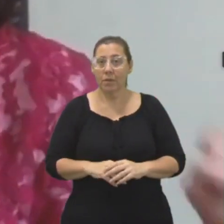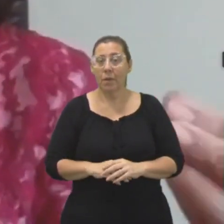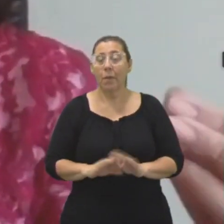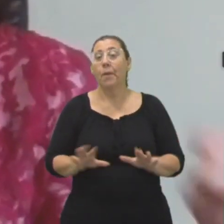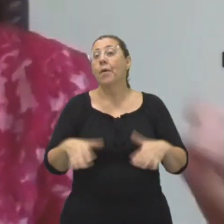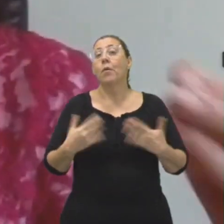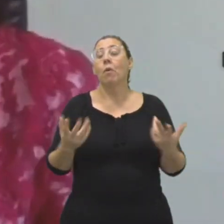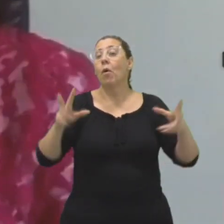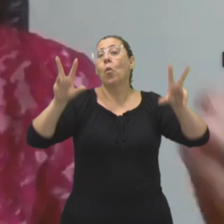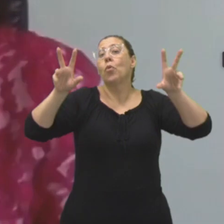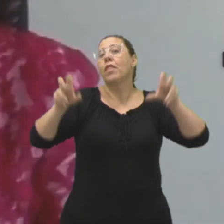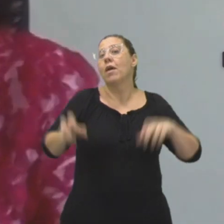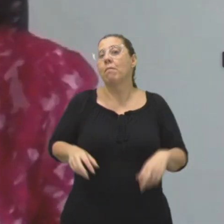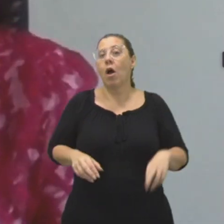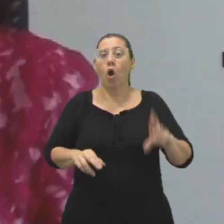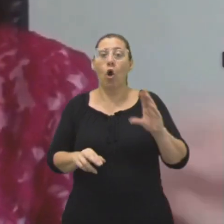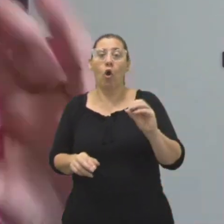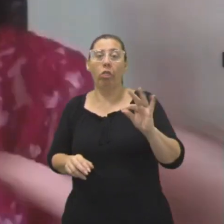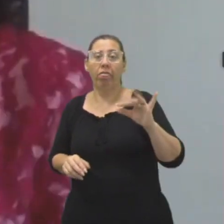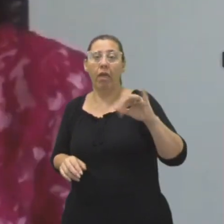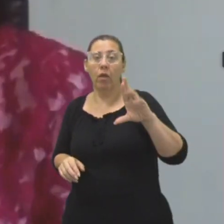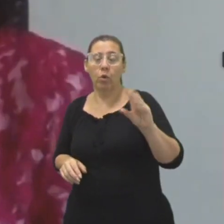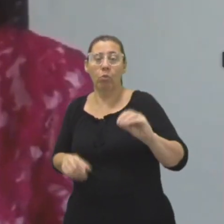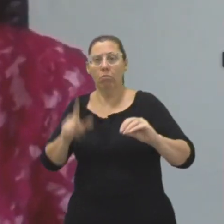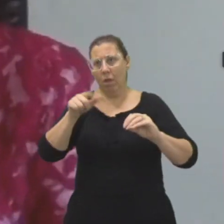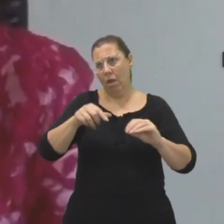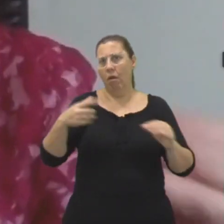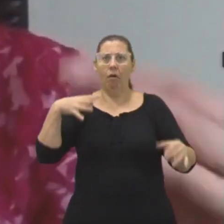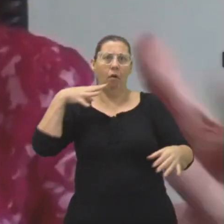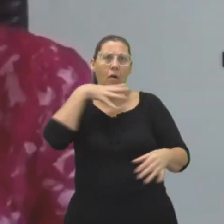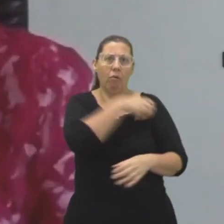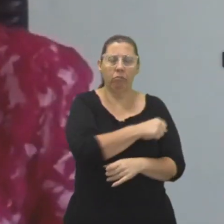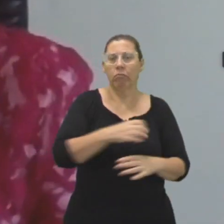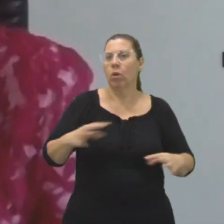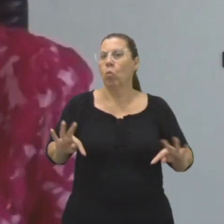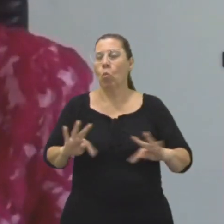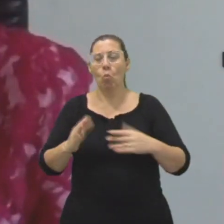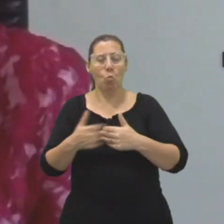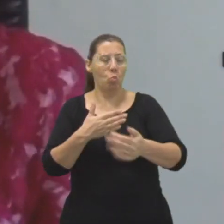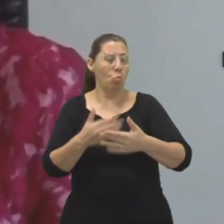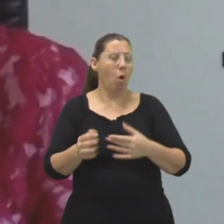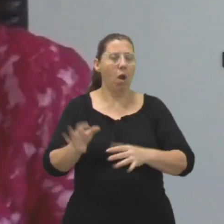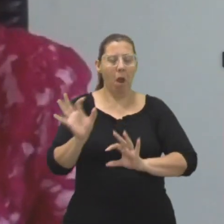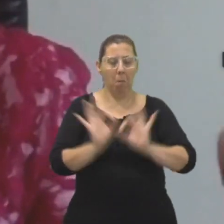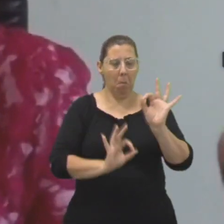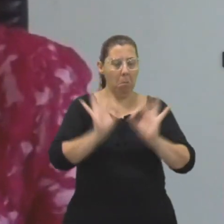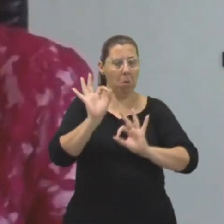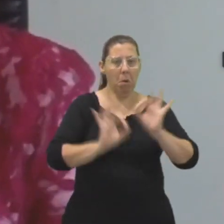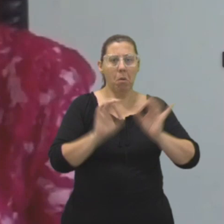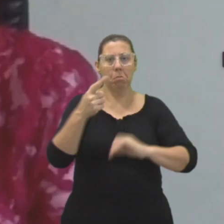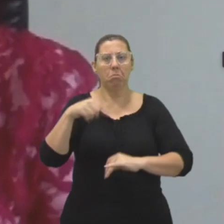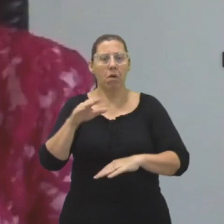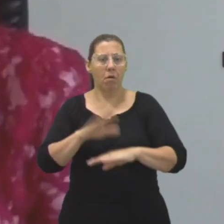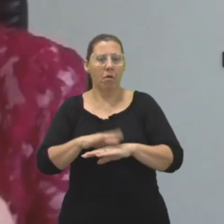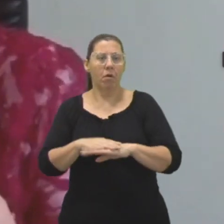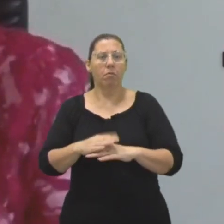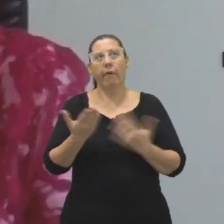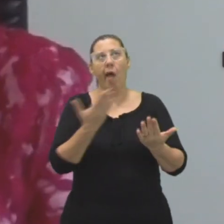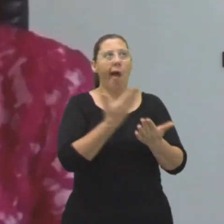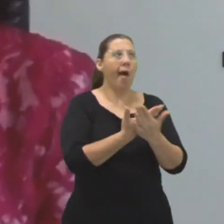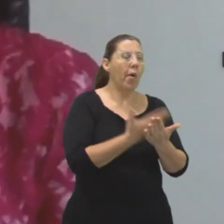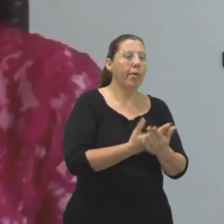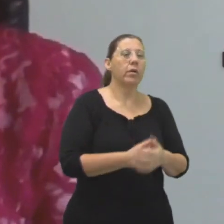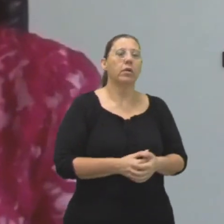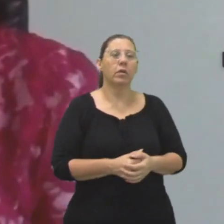tem que ser importante. Por quê? É óbvio, né? Qualquer planejamento que nós realizamos, seja aula,